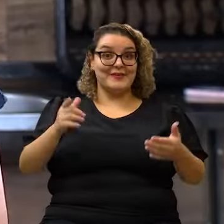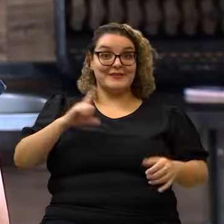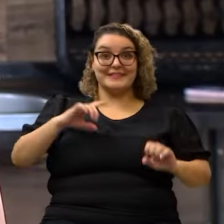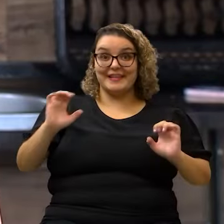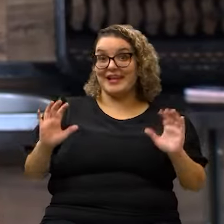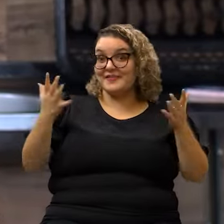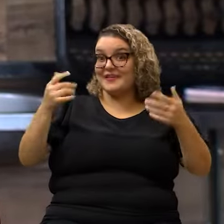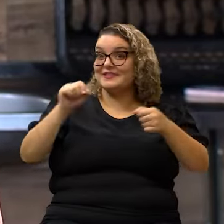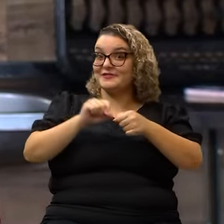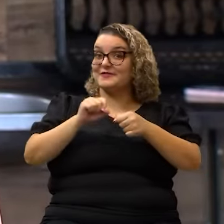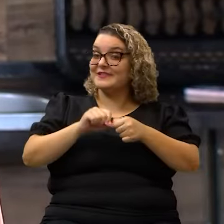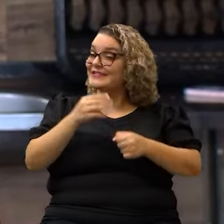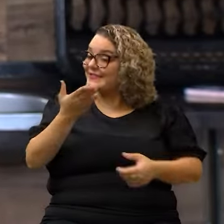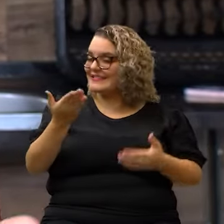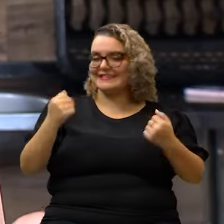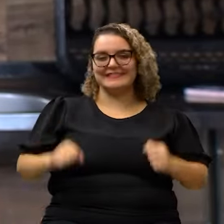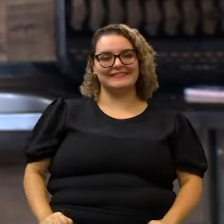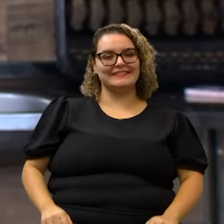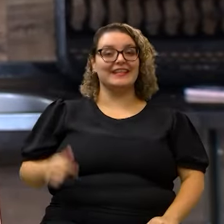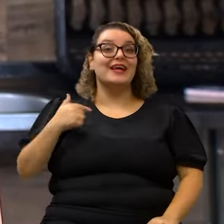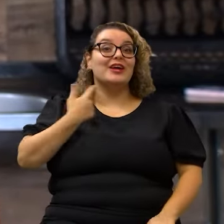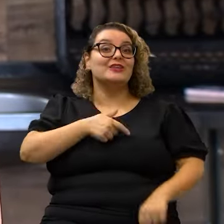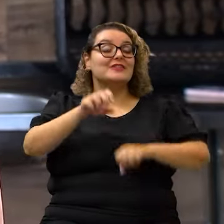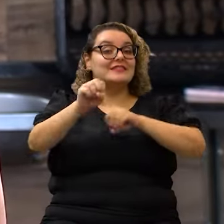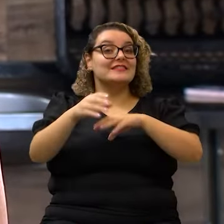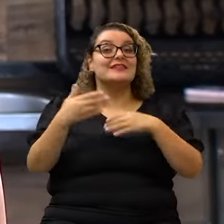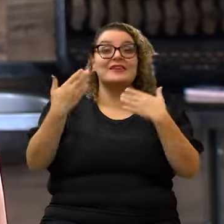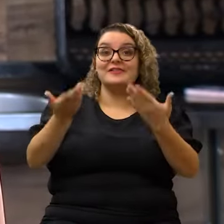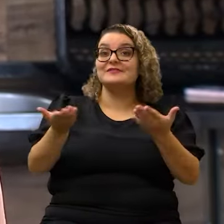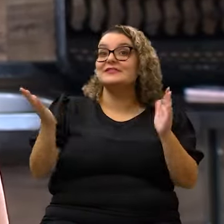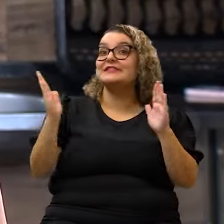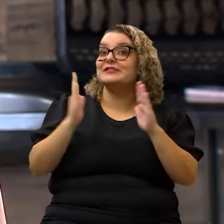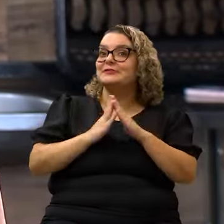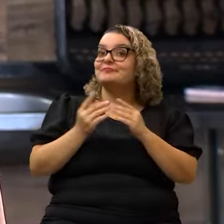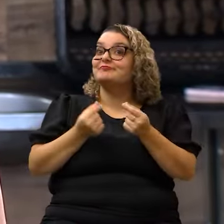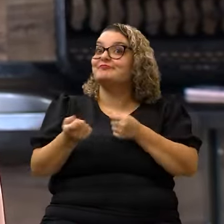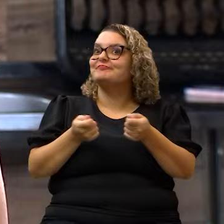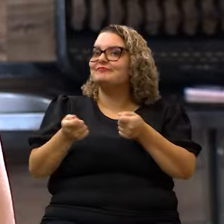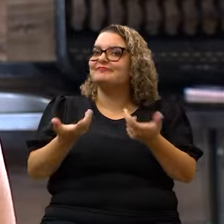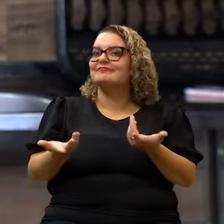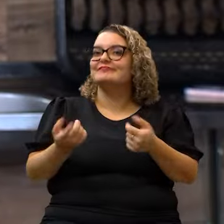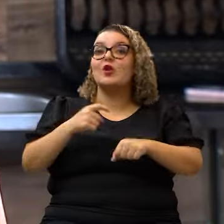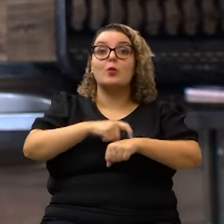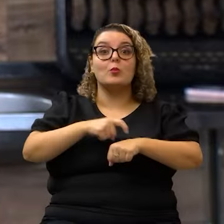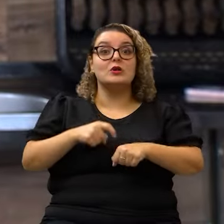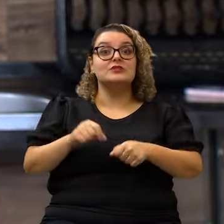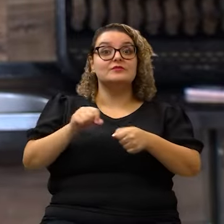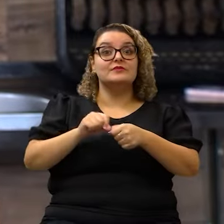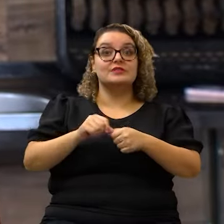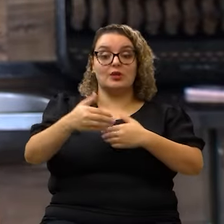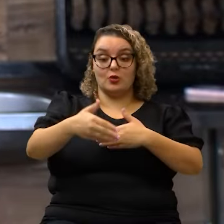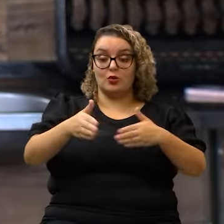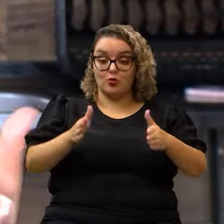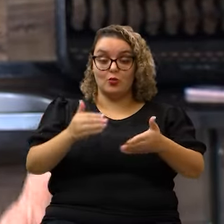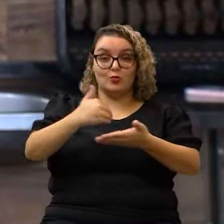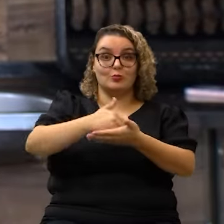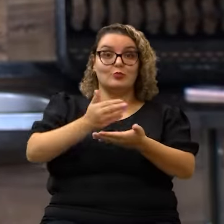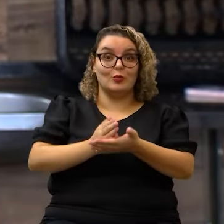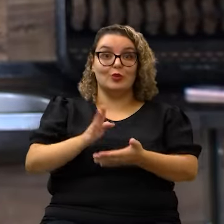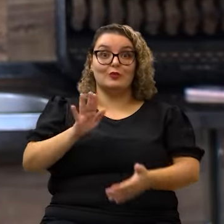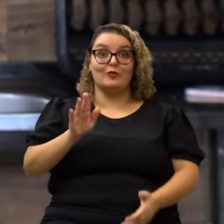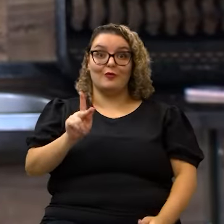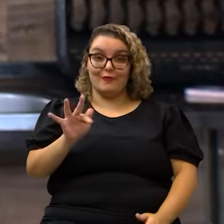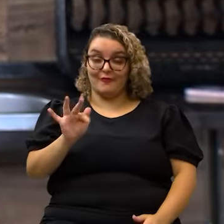E hoje tem festa no Faça Você Mesmo. A gente vai ensinar você aí de casa a economizar uma graninha na hora de fazer aquele bolo fake da